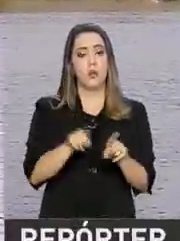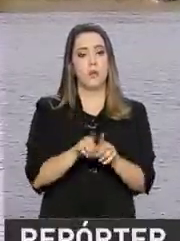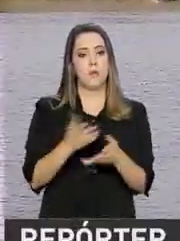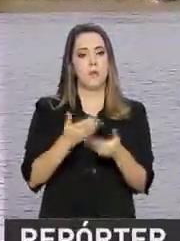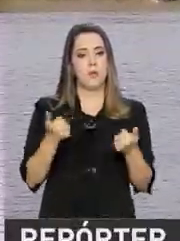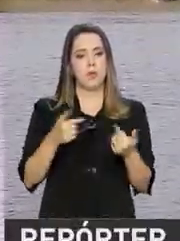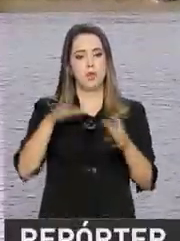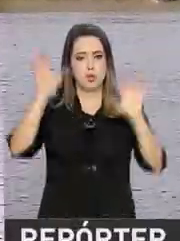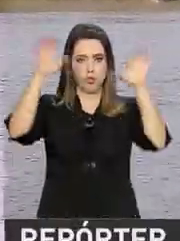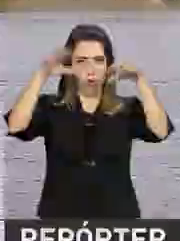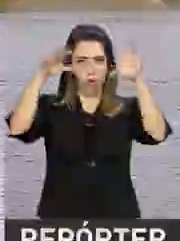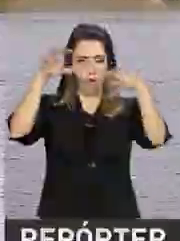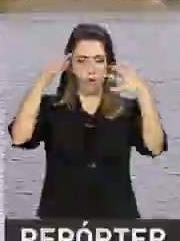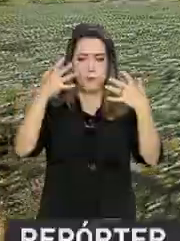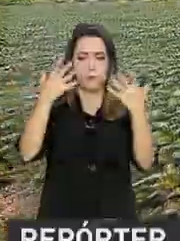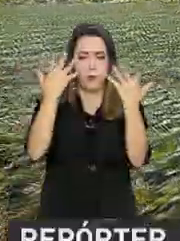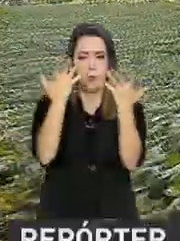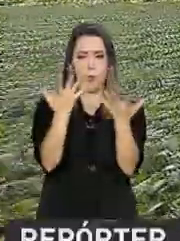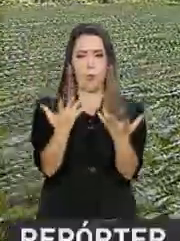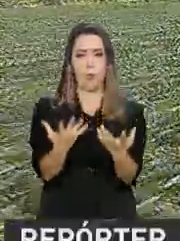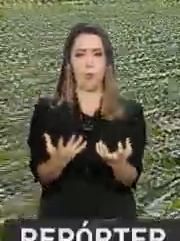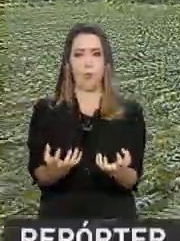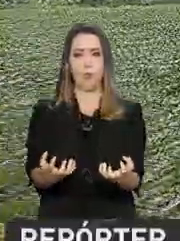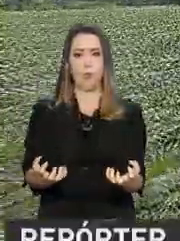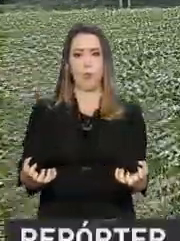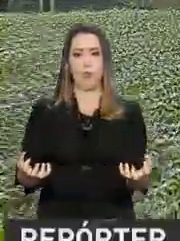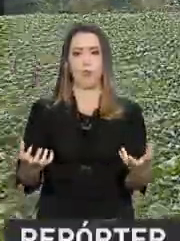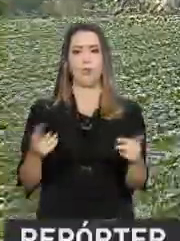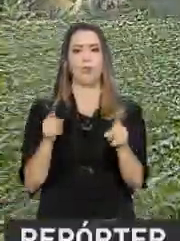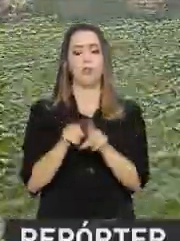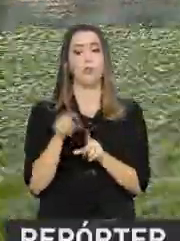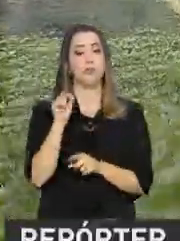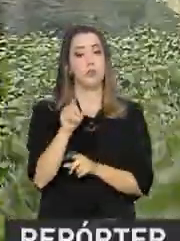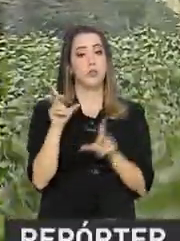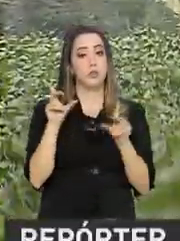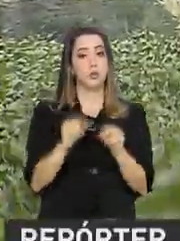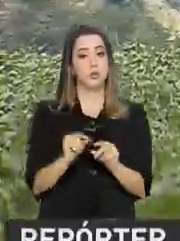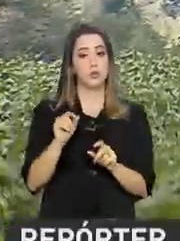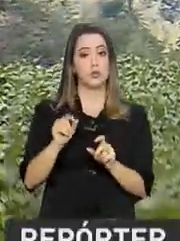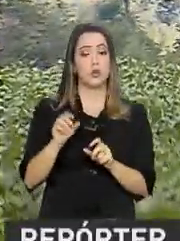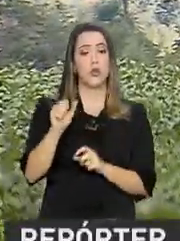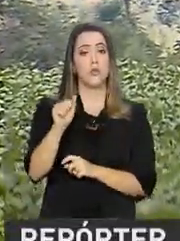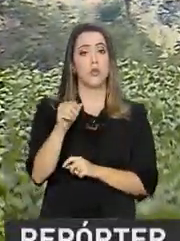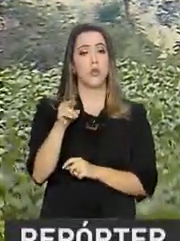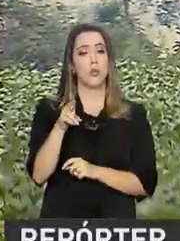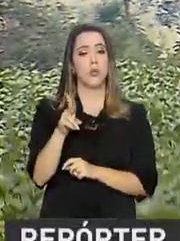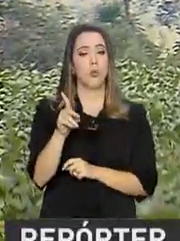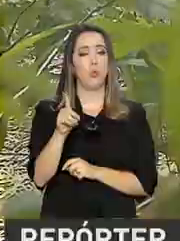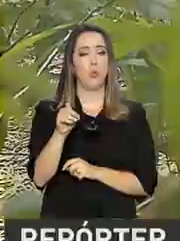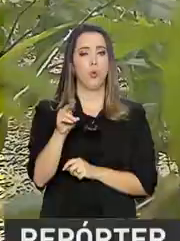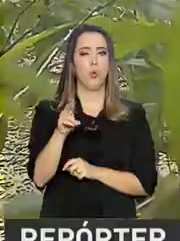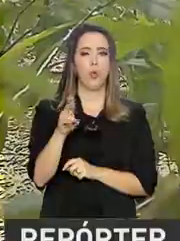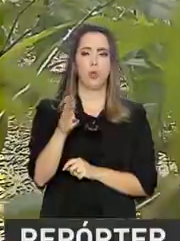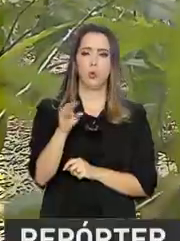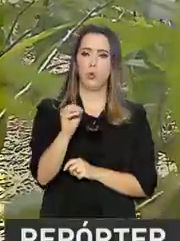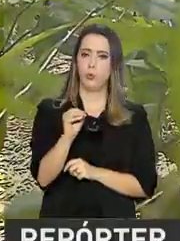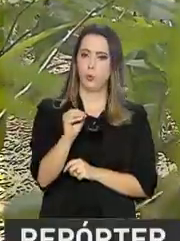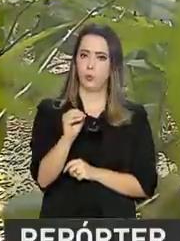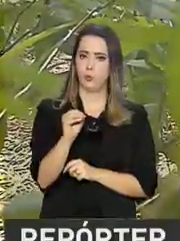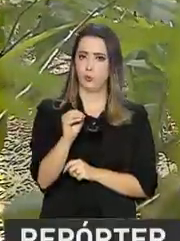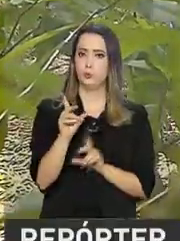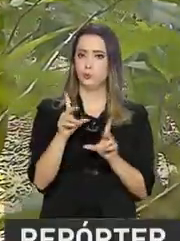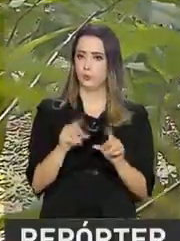de infiltração da água no solo e até redução de gastos com adubação em algumas culturas desde